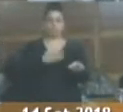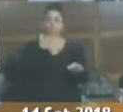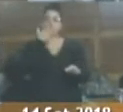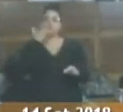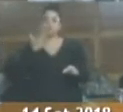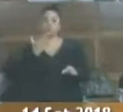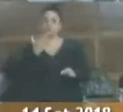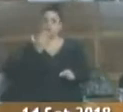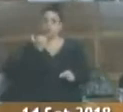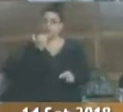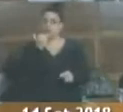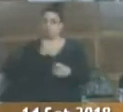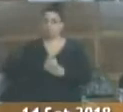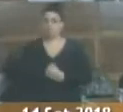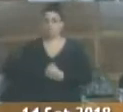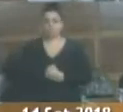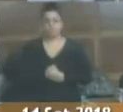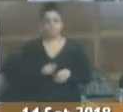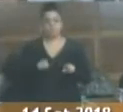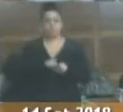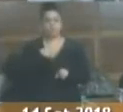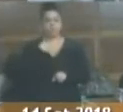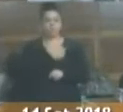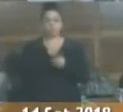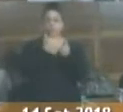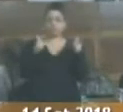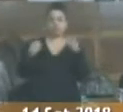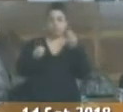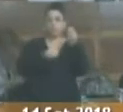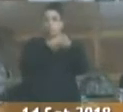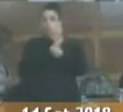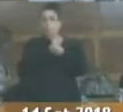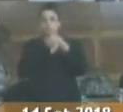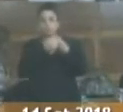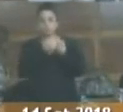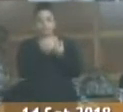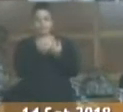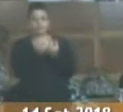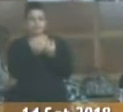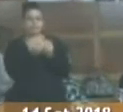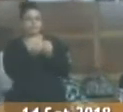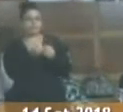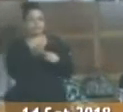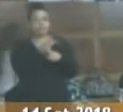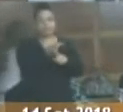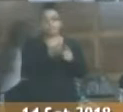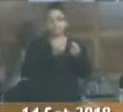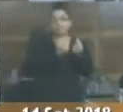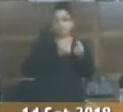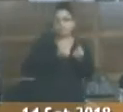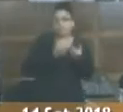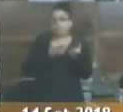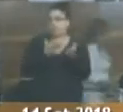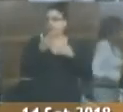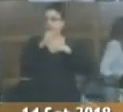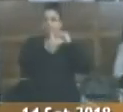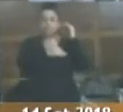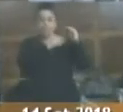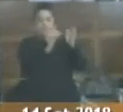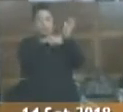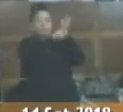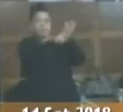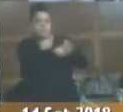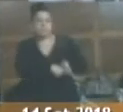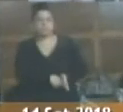espécie. E a gente também não tinha recurso, nós somos uma ONG, a gente também não tem recurso para fazer pesquisa, desenvolvimento. Então, o que é que